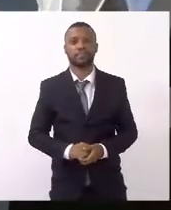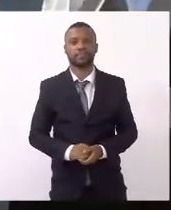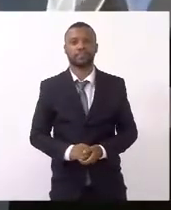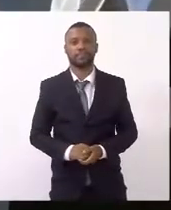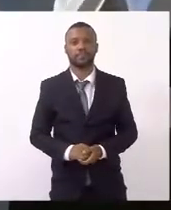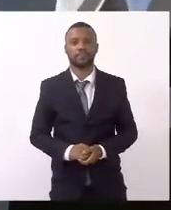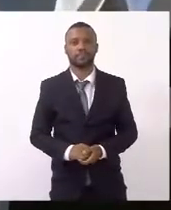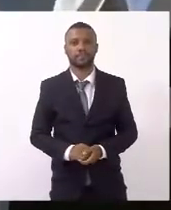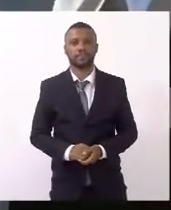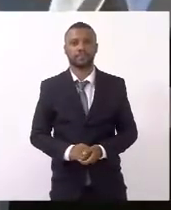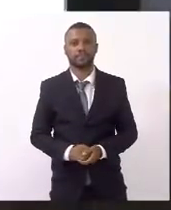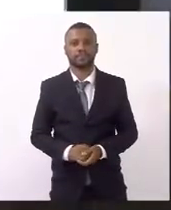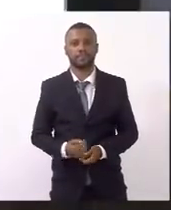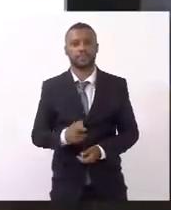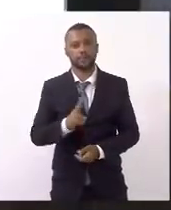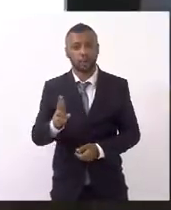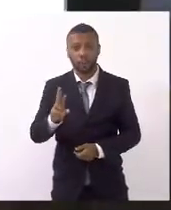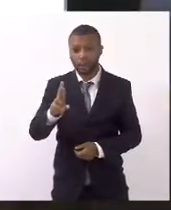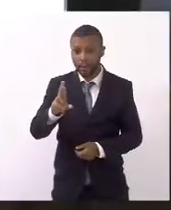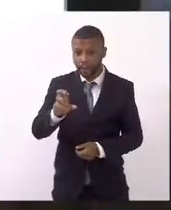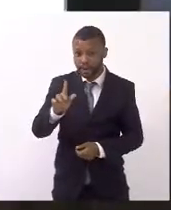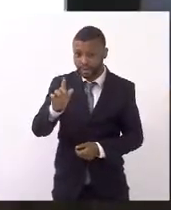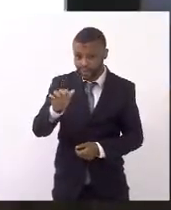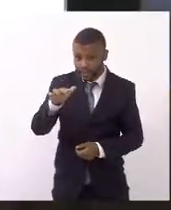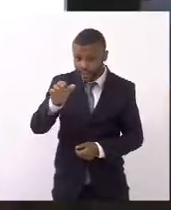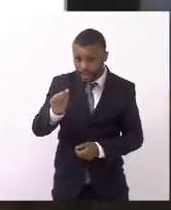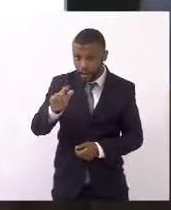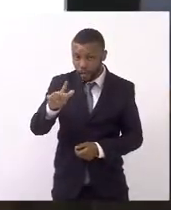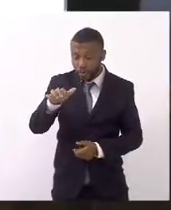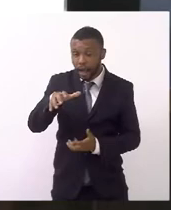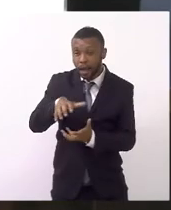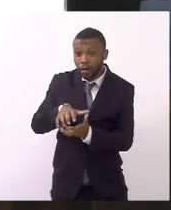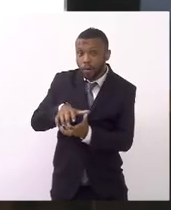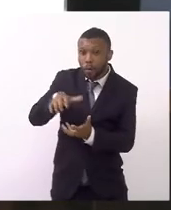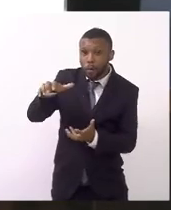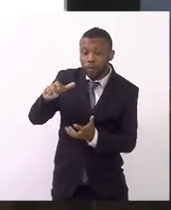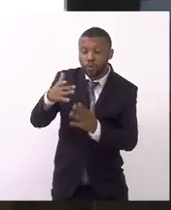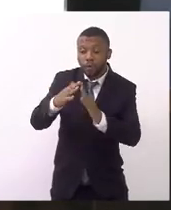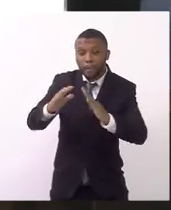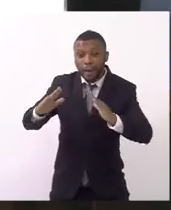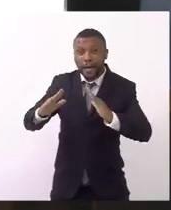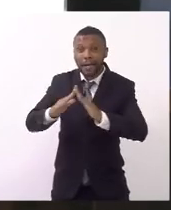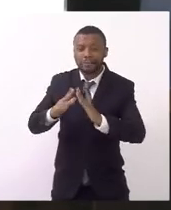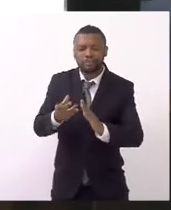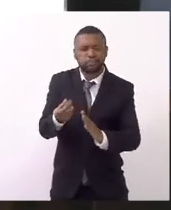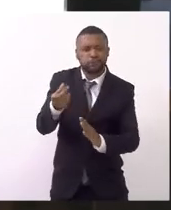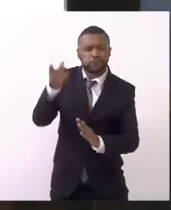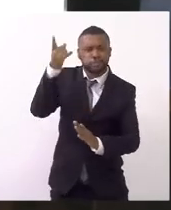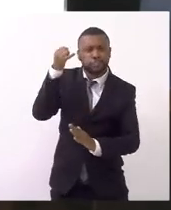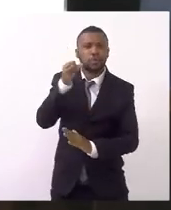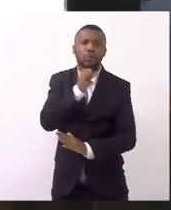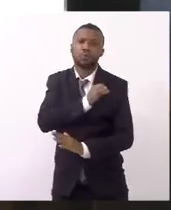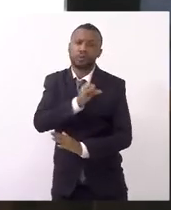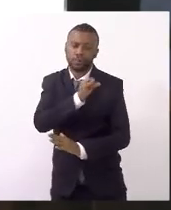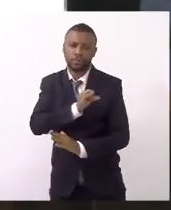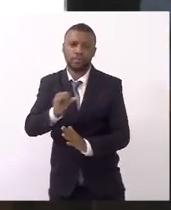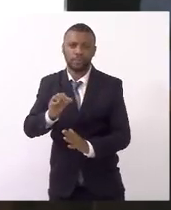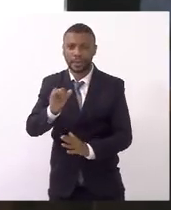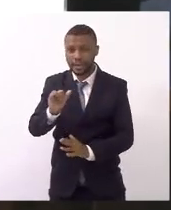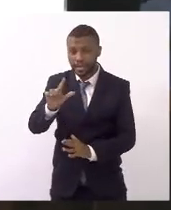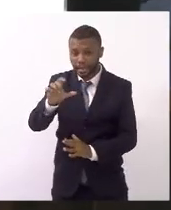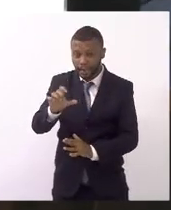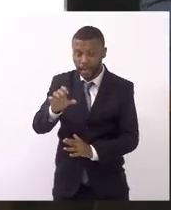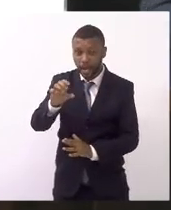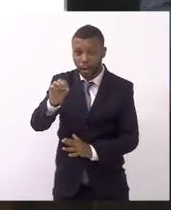a Band Regina Lúcia é a matriarca de um dos achados mais antigos do Estado do Rio de Janeiro o